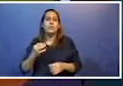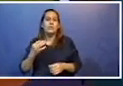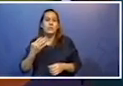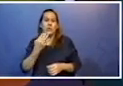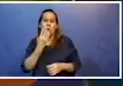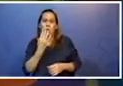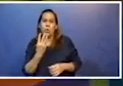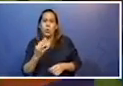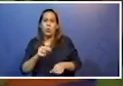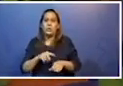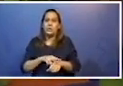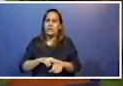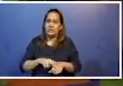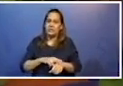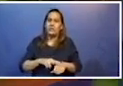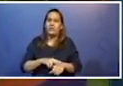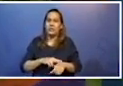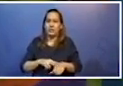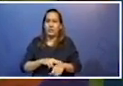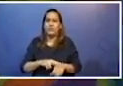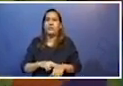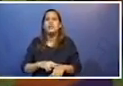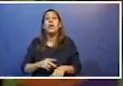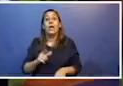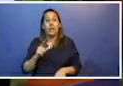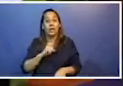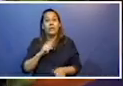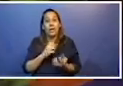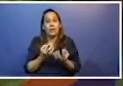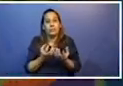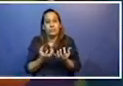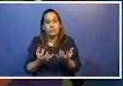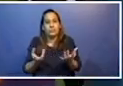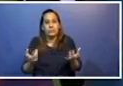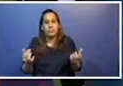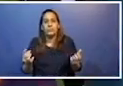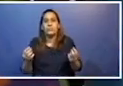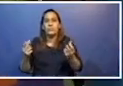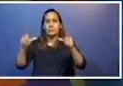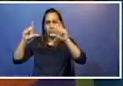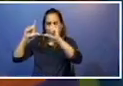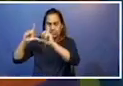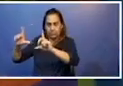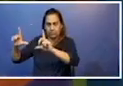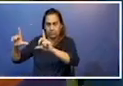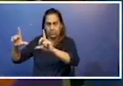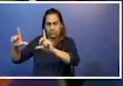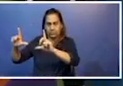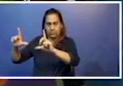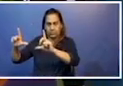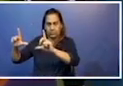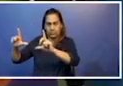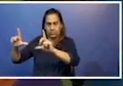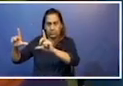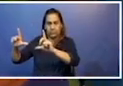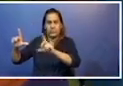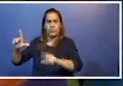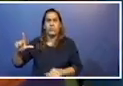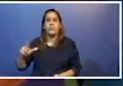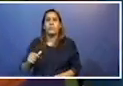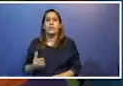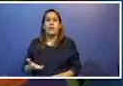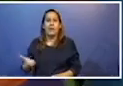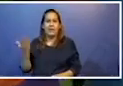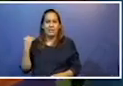cor verde. Então, aqui embaixo nós temos, duas imagens. A primeira imagem mostra a vegetação da caatinga